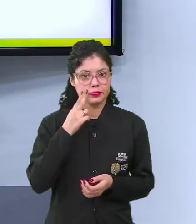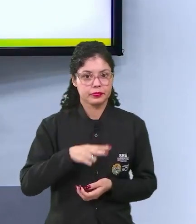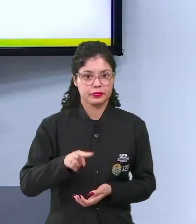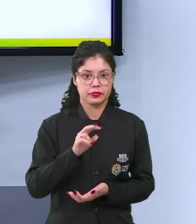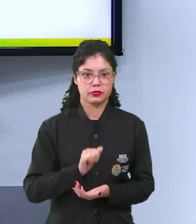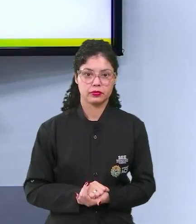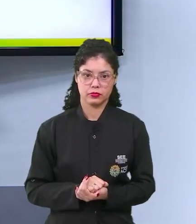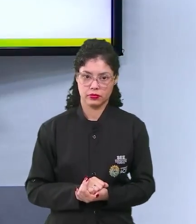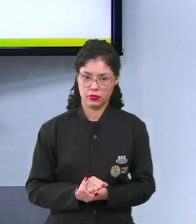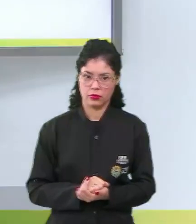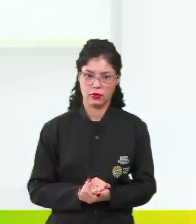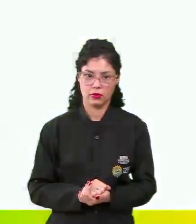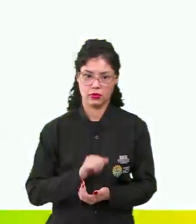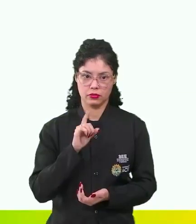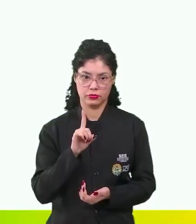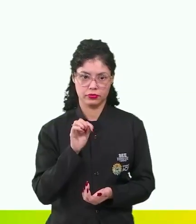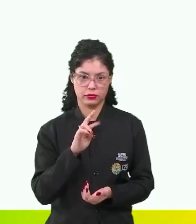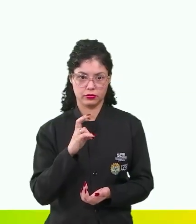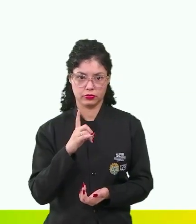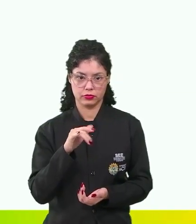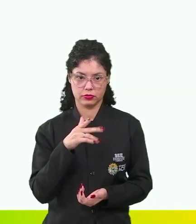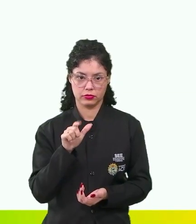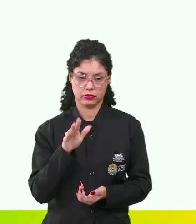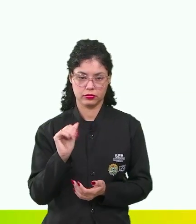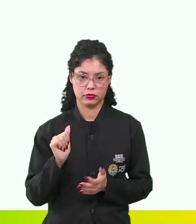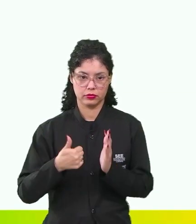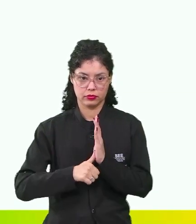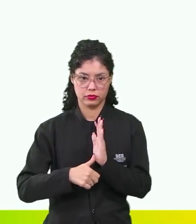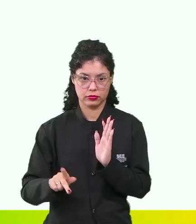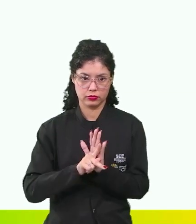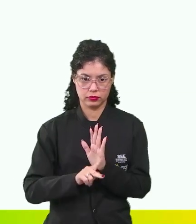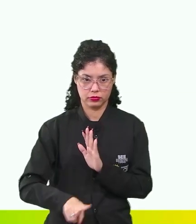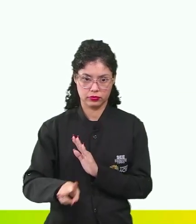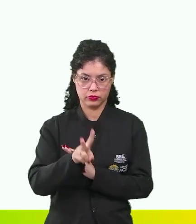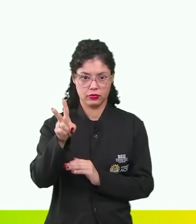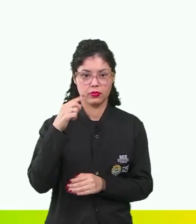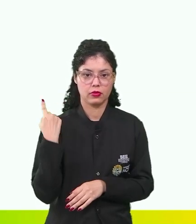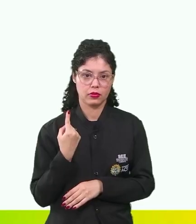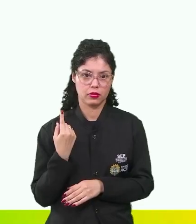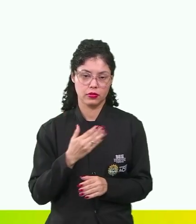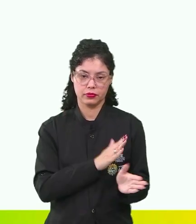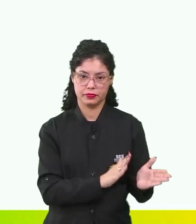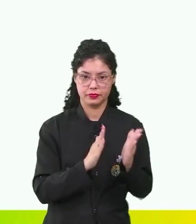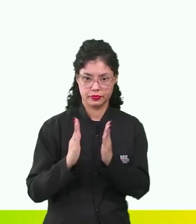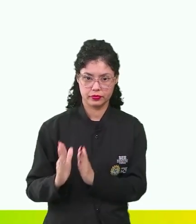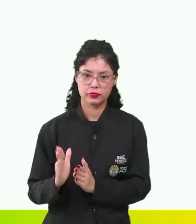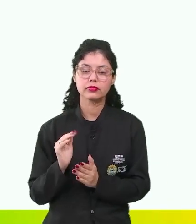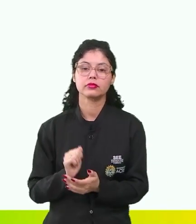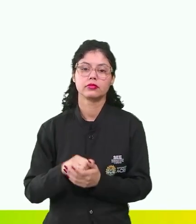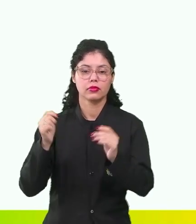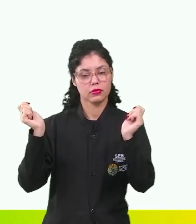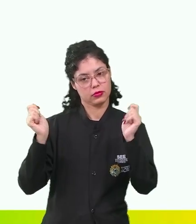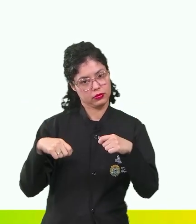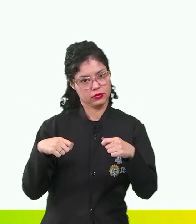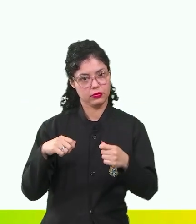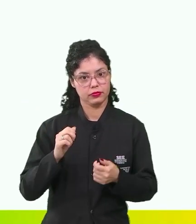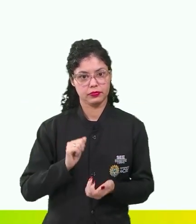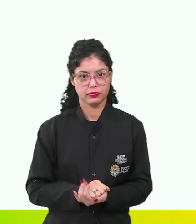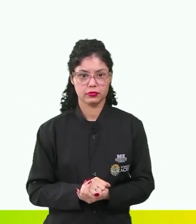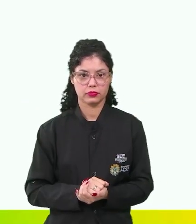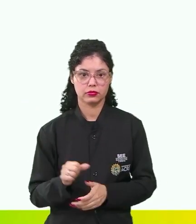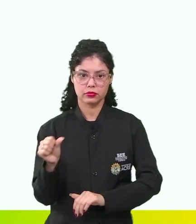vista. Bom, desvalorização da identidade. O valor do indivíduo passa a ser medido pelo